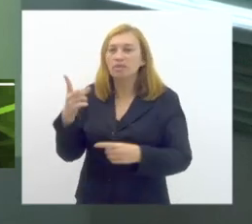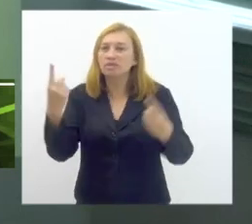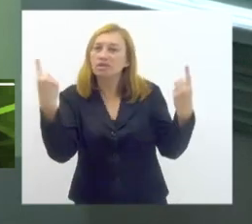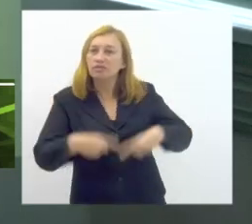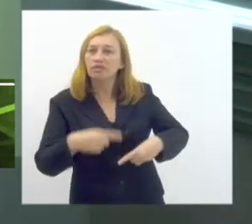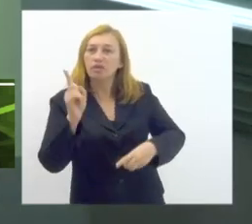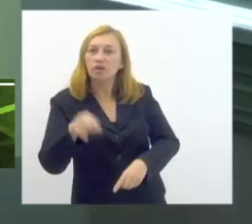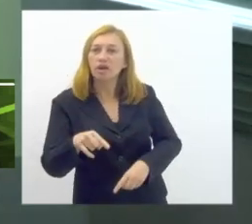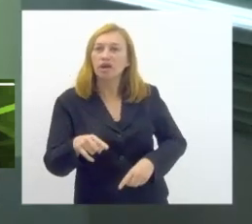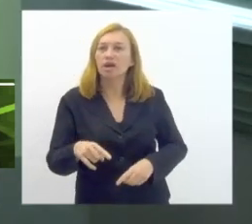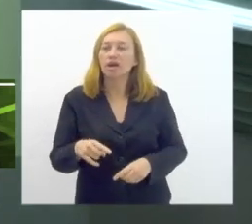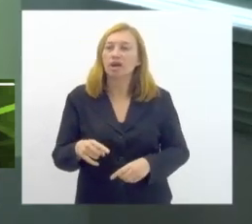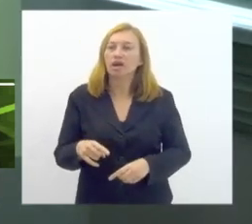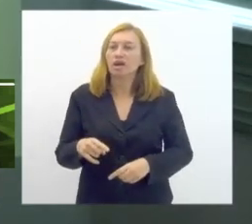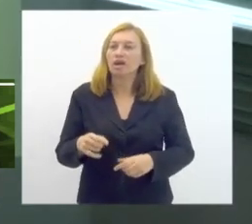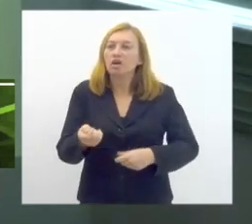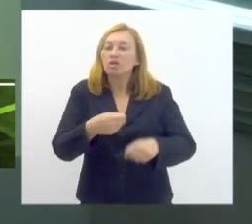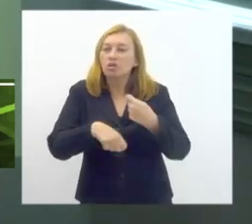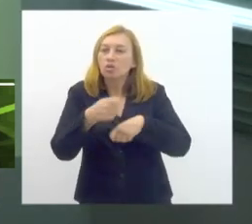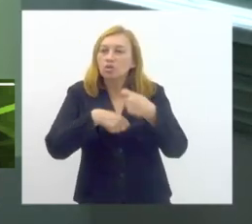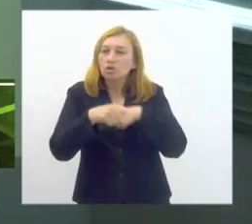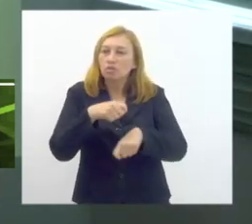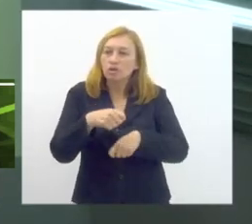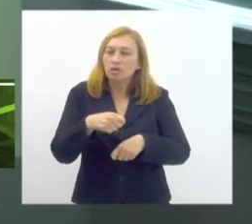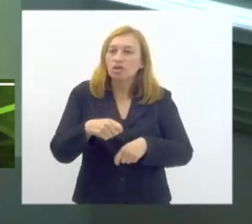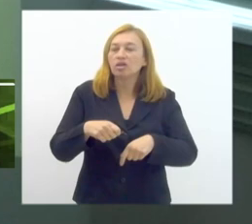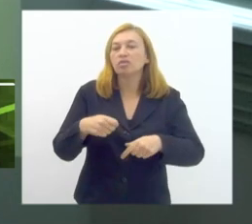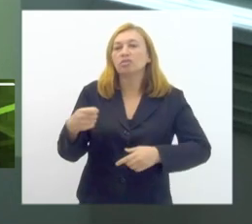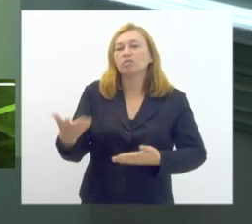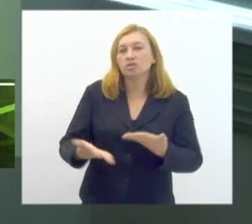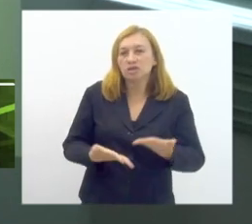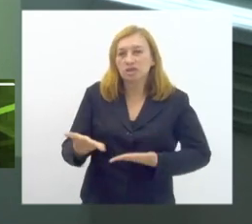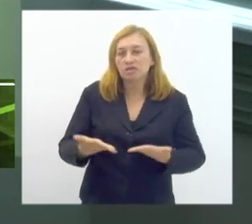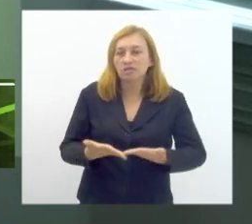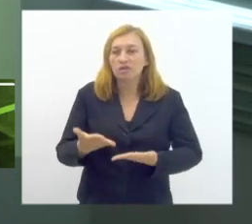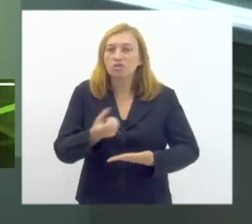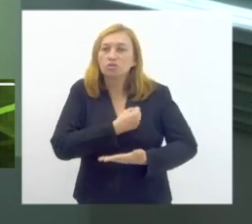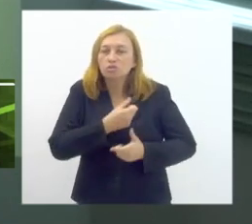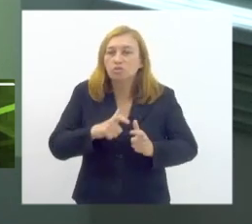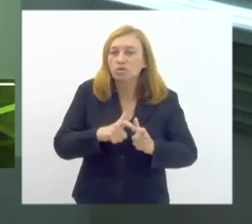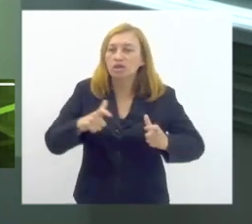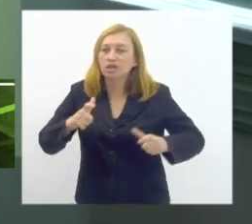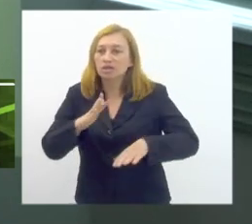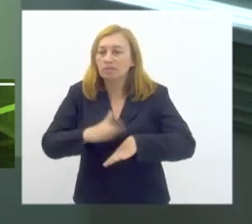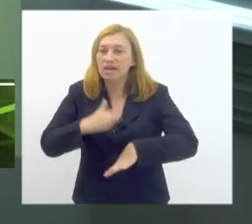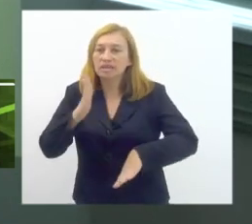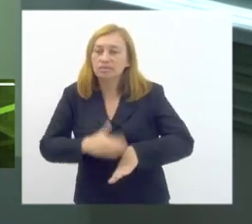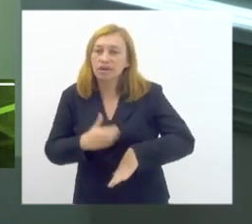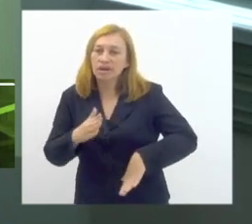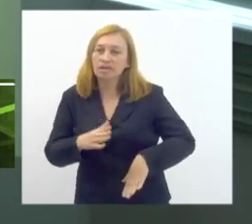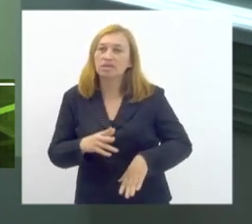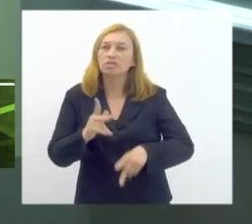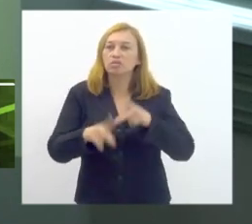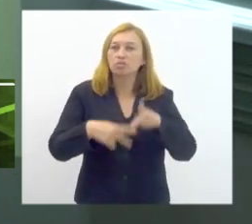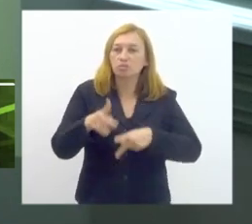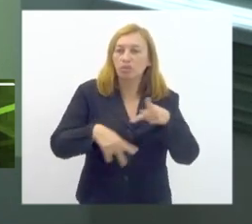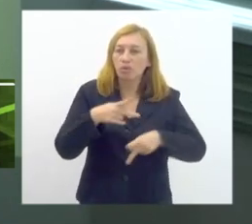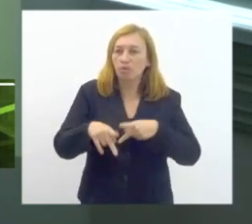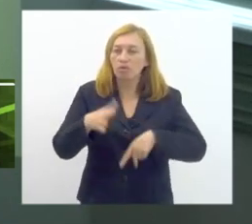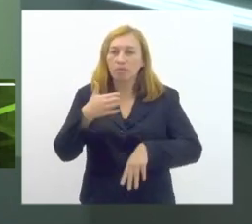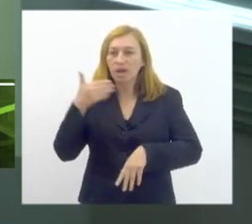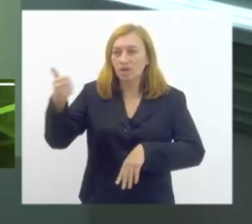são potencializar a economia dos serviços com as demandas cada vez mais exigentes dos cidadãos para um